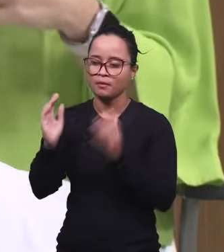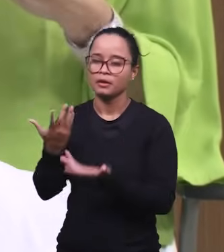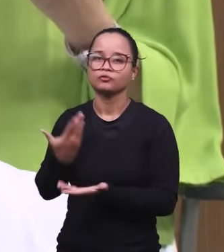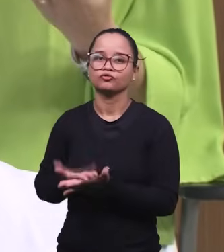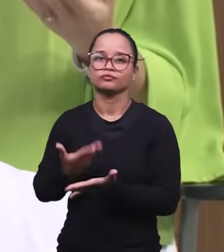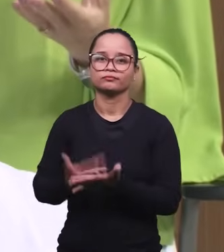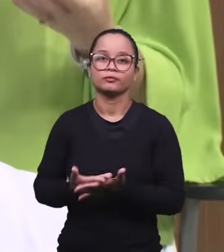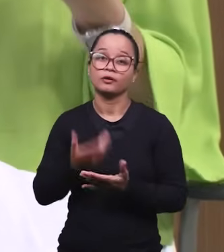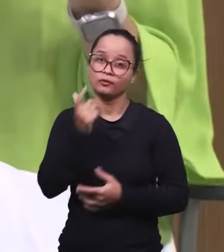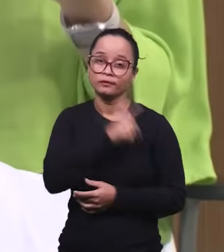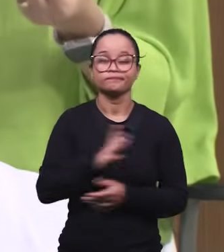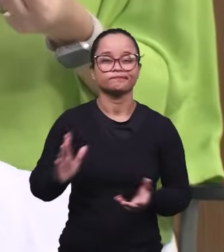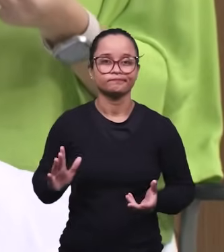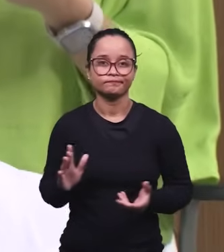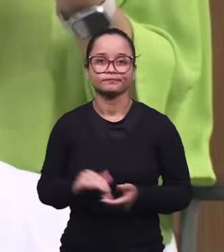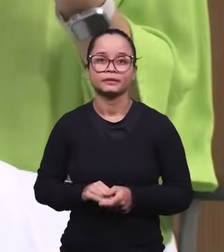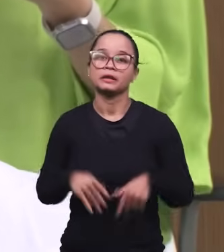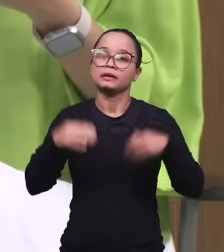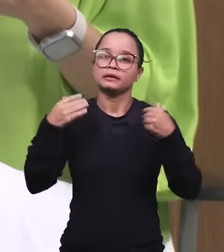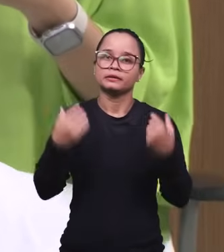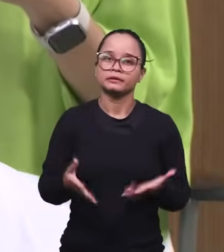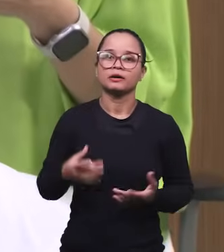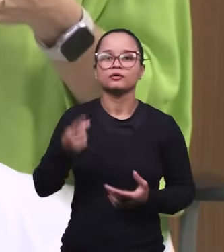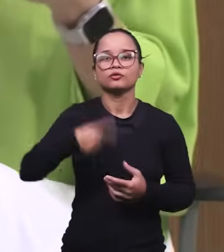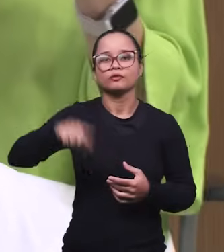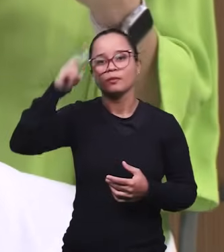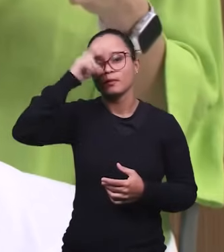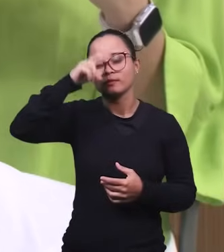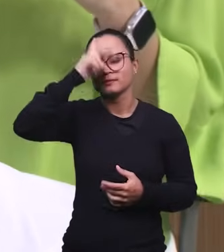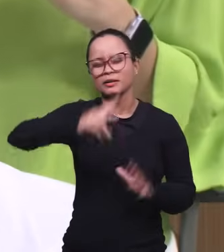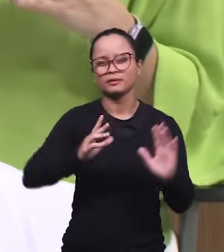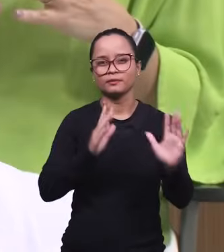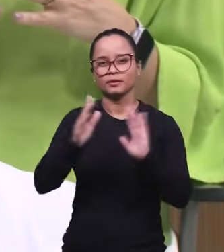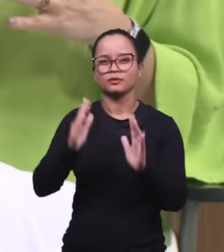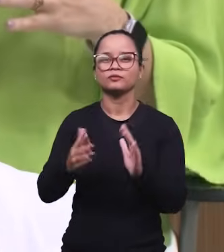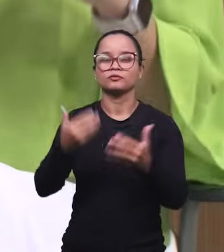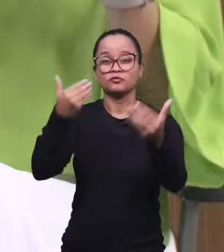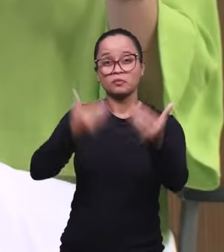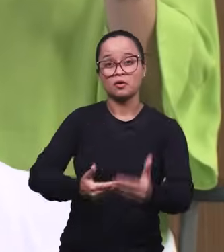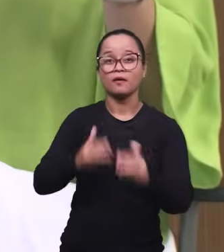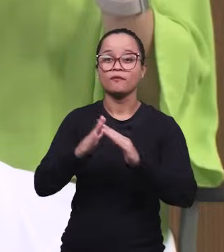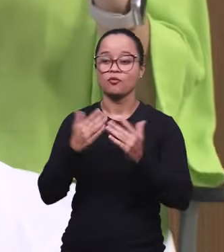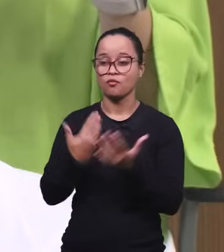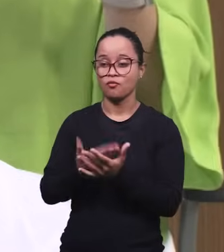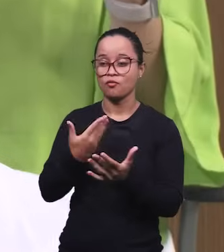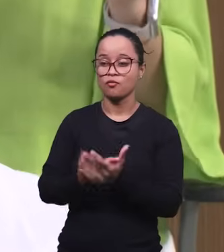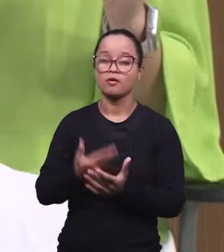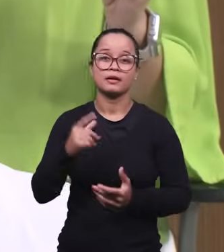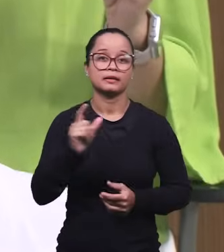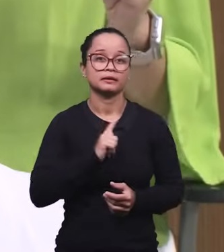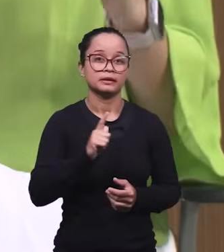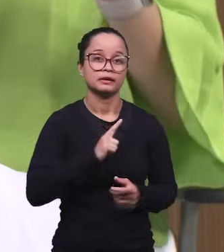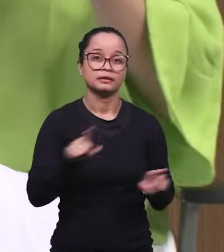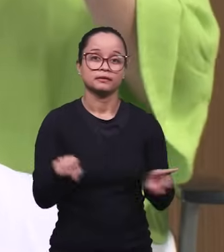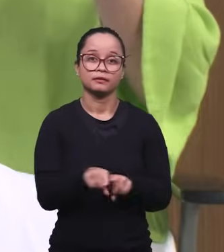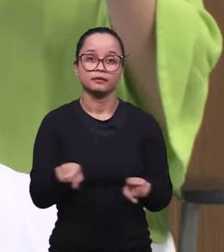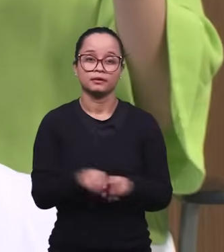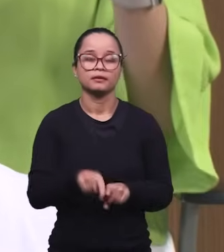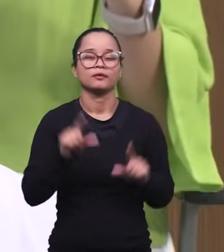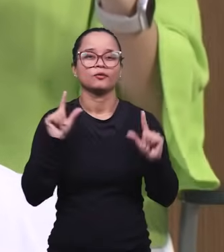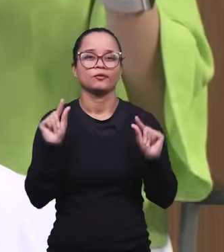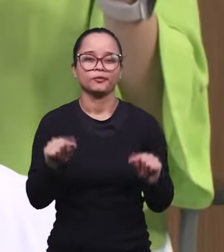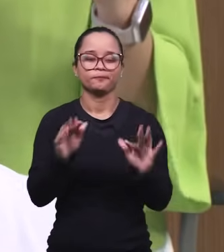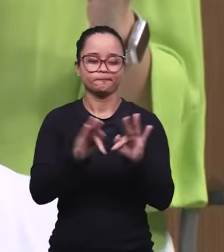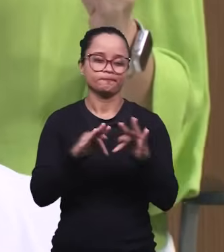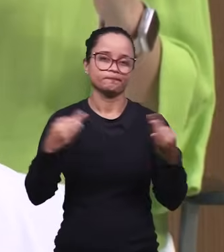né, ter sucesso? E aí nós vamos lembrar do período de provas escolares. Um contraponto das famílias, algo que a gente